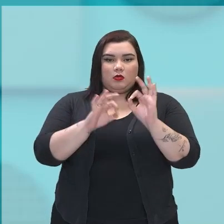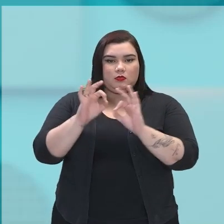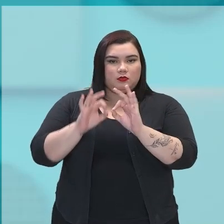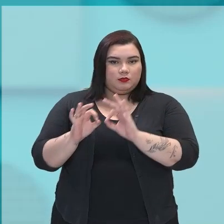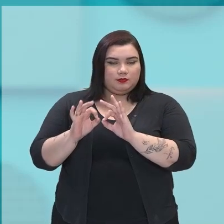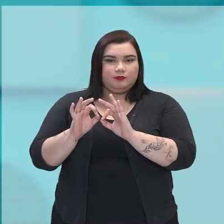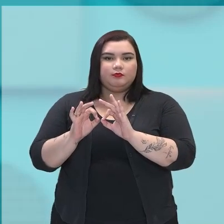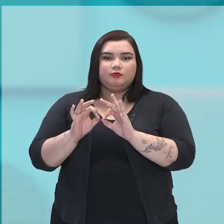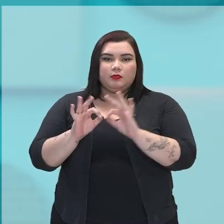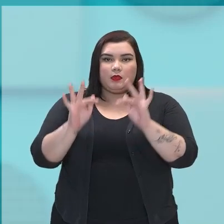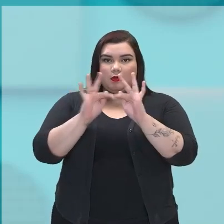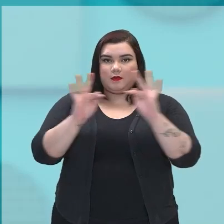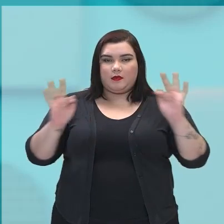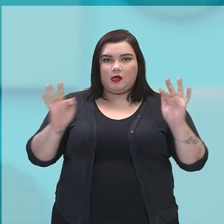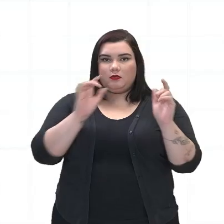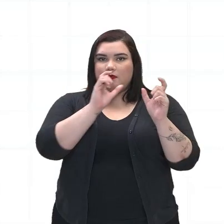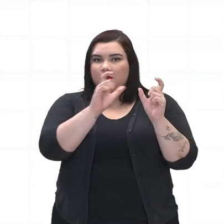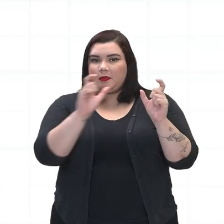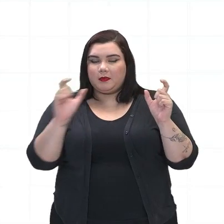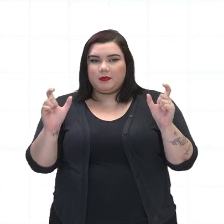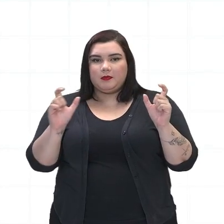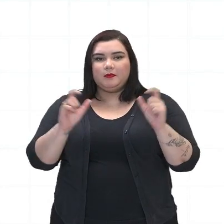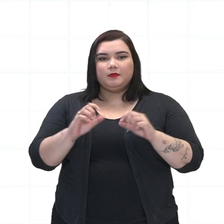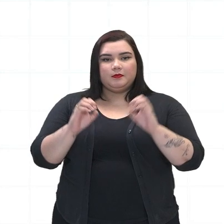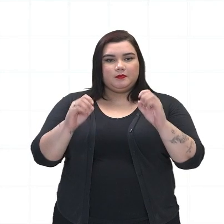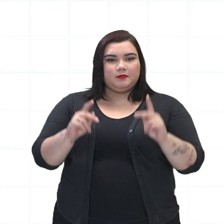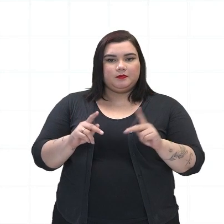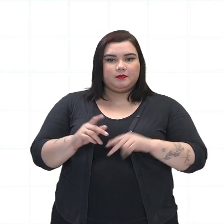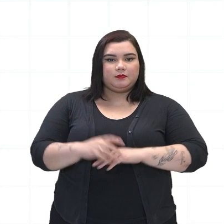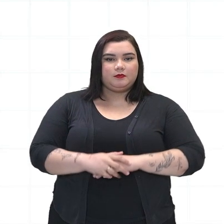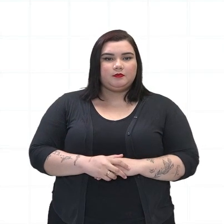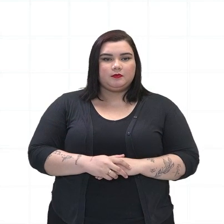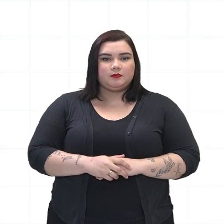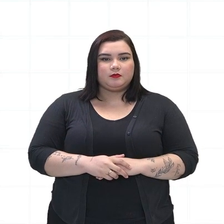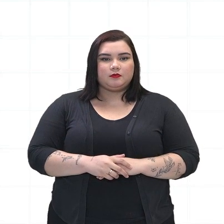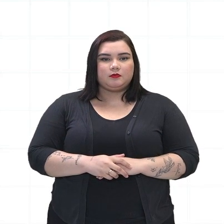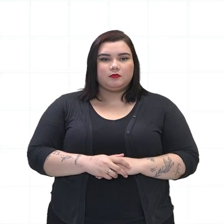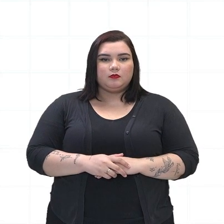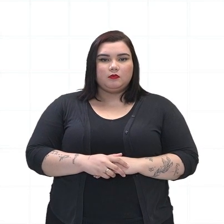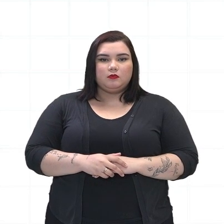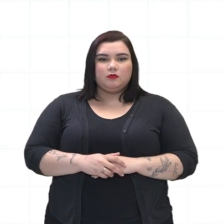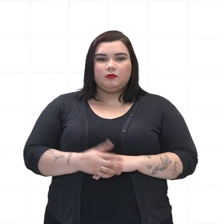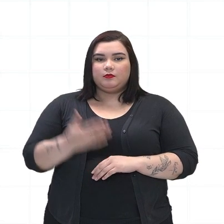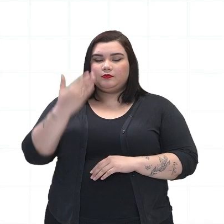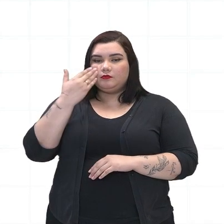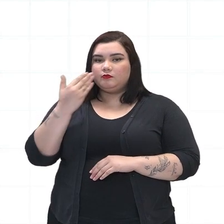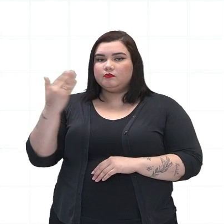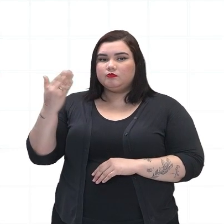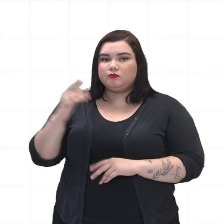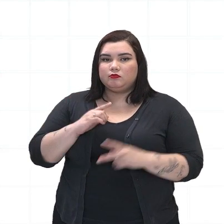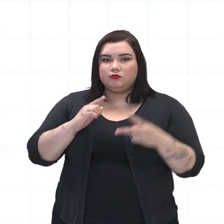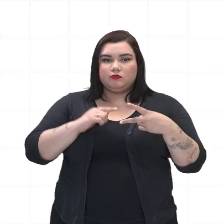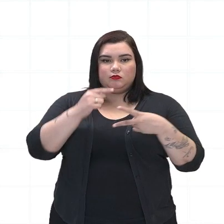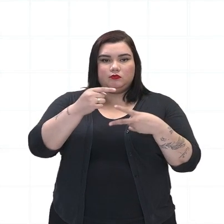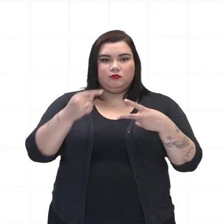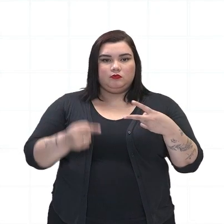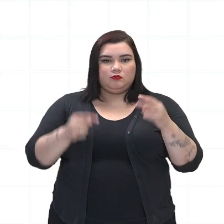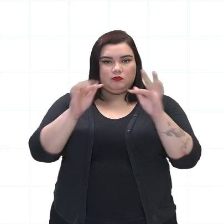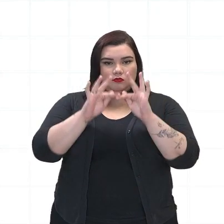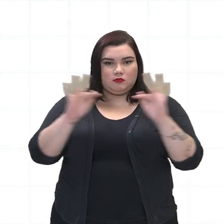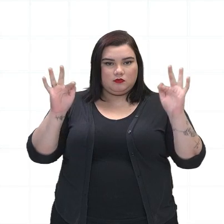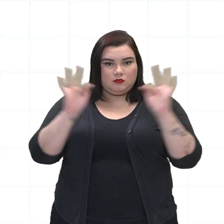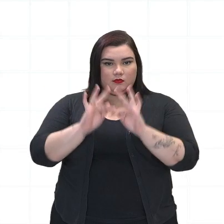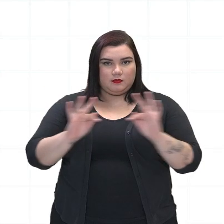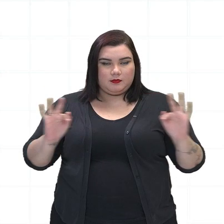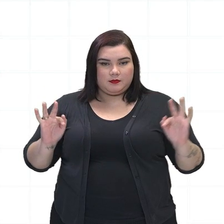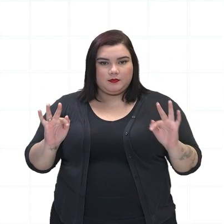deles na frase, ok? Let's go! Então, nós temos aí 2 frases, tá? E nós